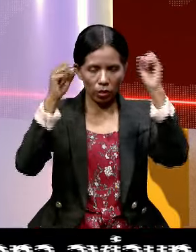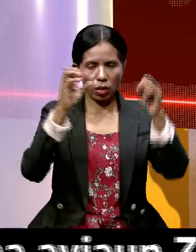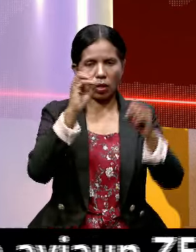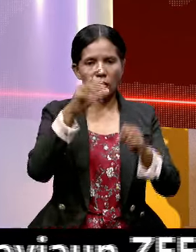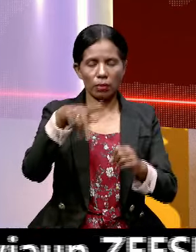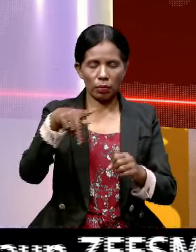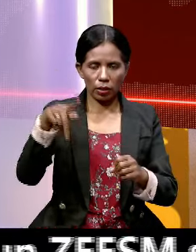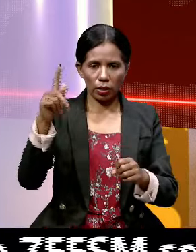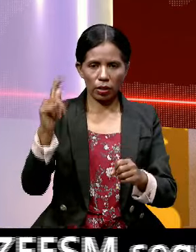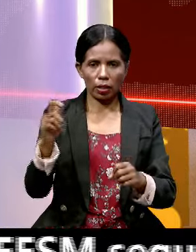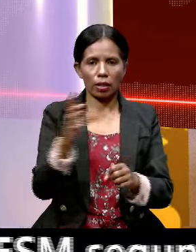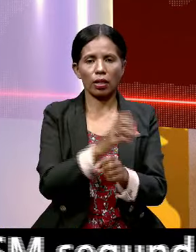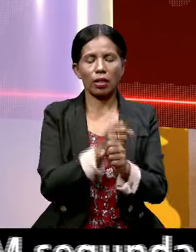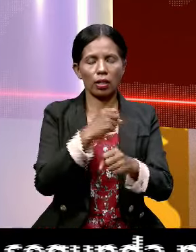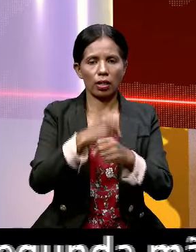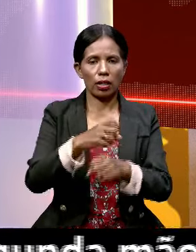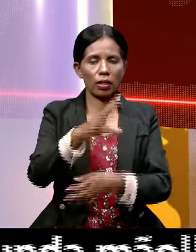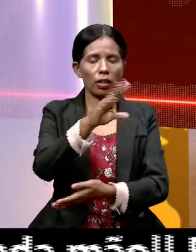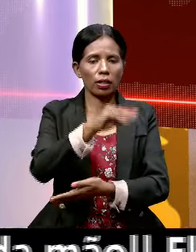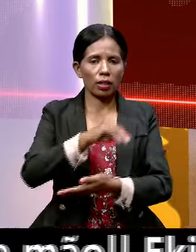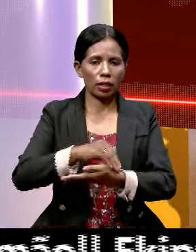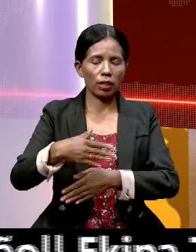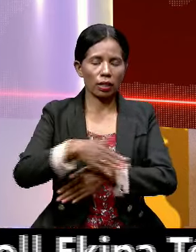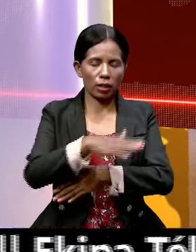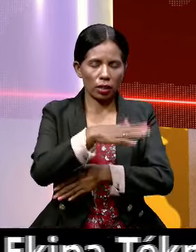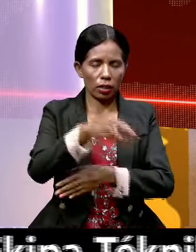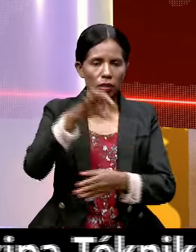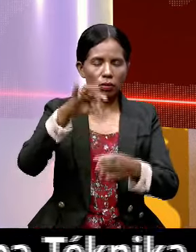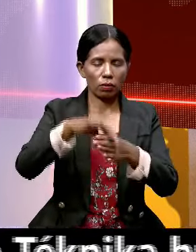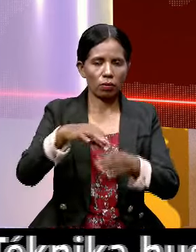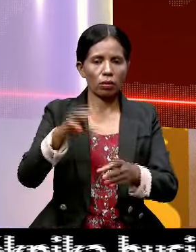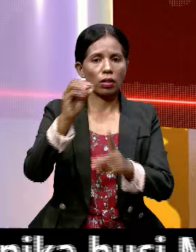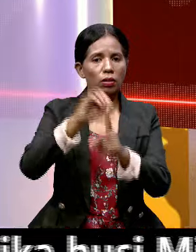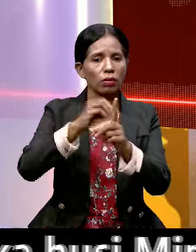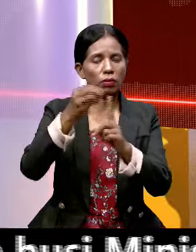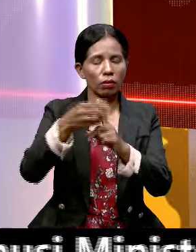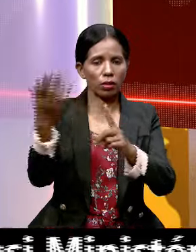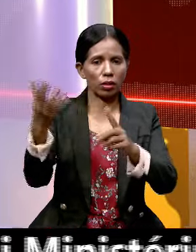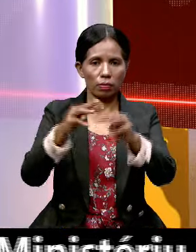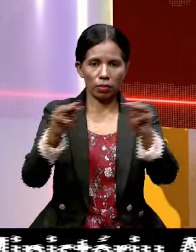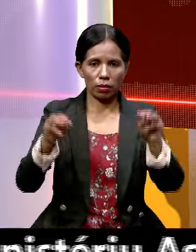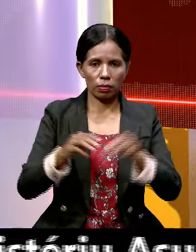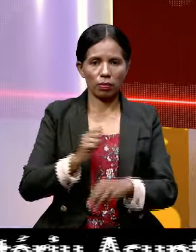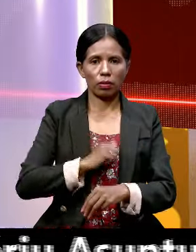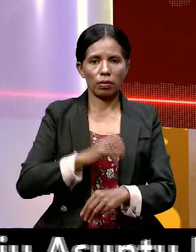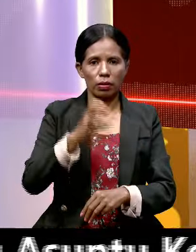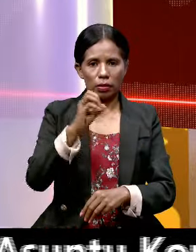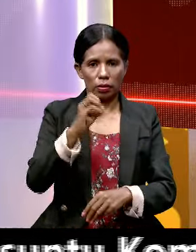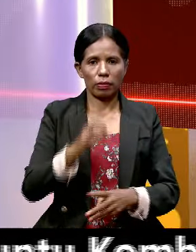halo lançamento da Kiak Ikan no Kuda Hudia, município Enaro.